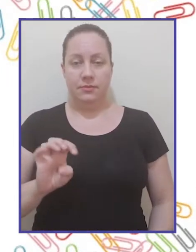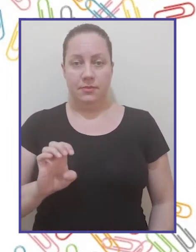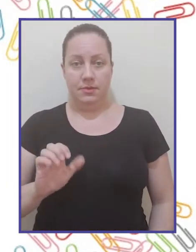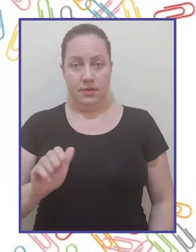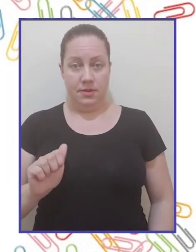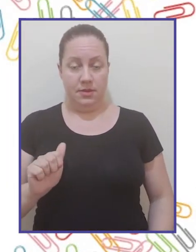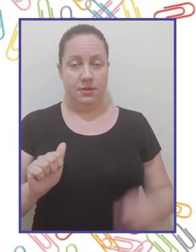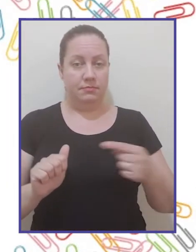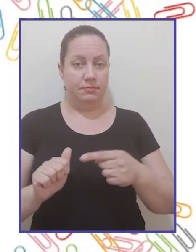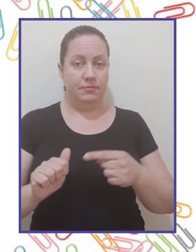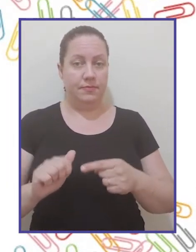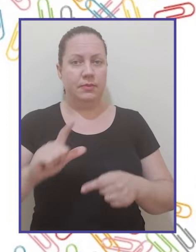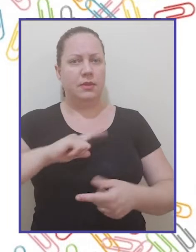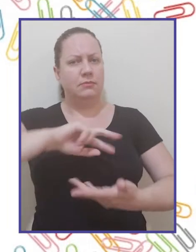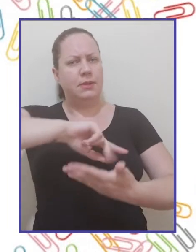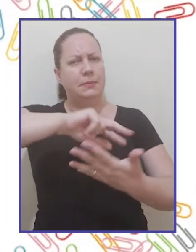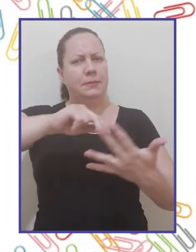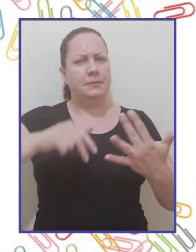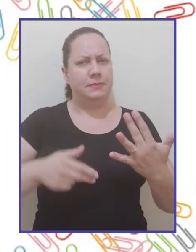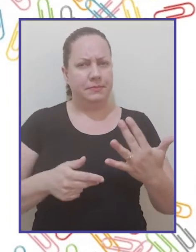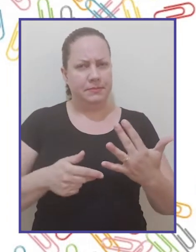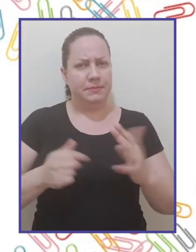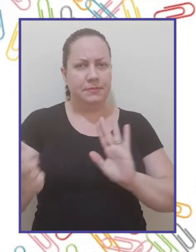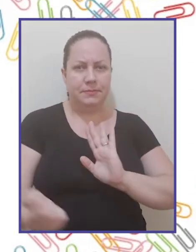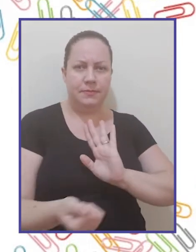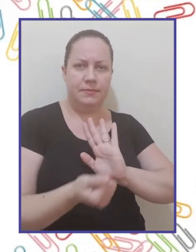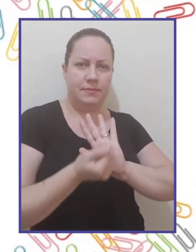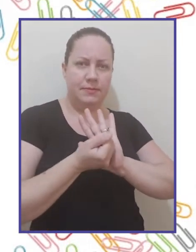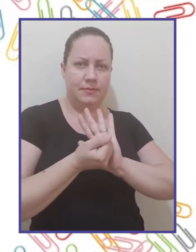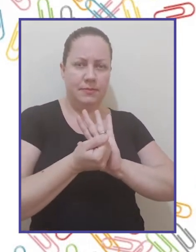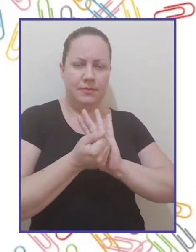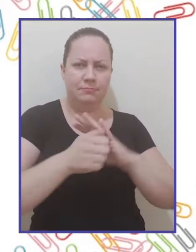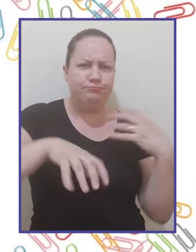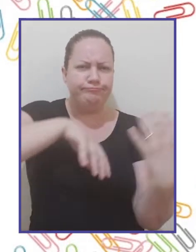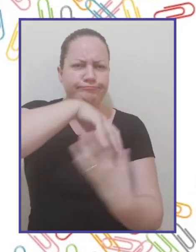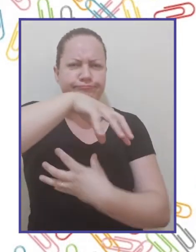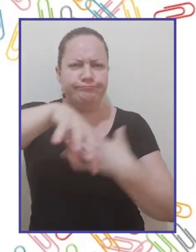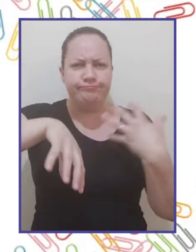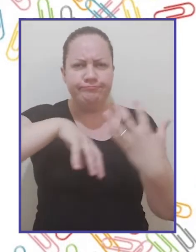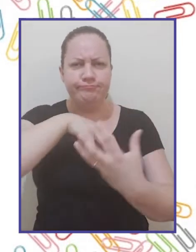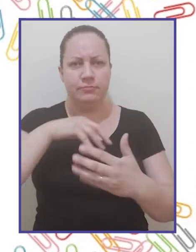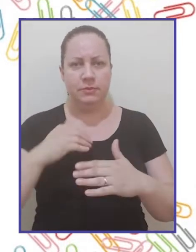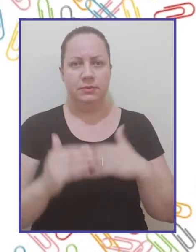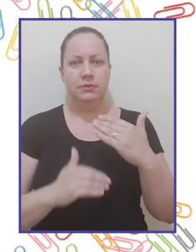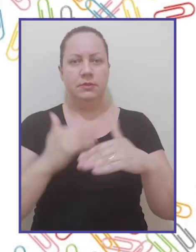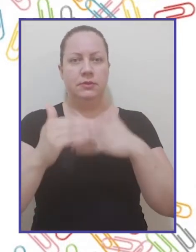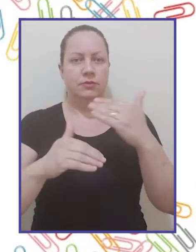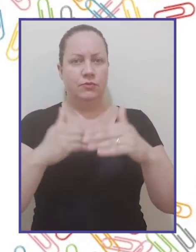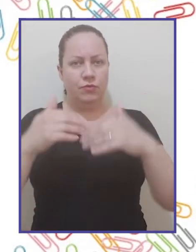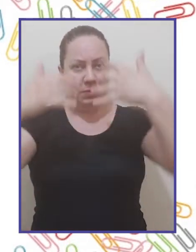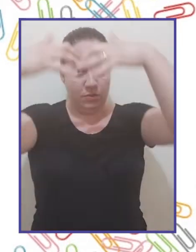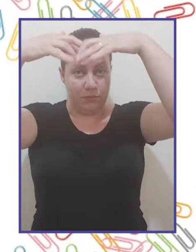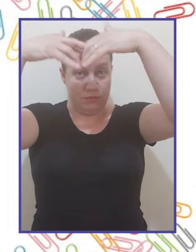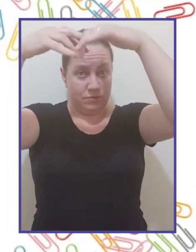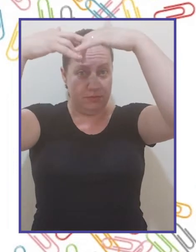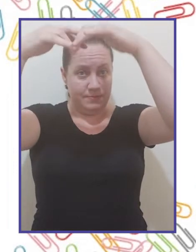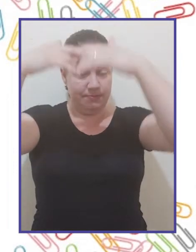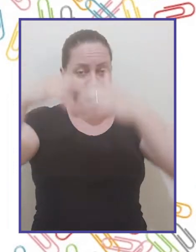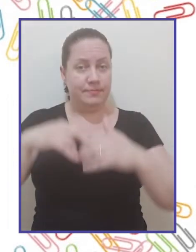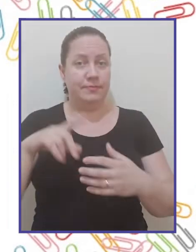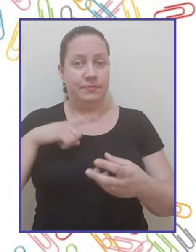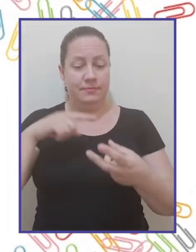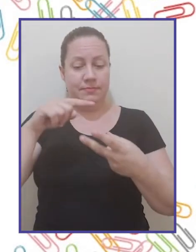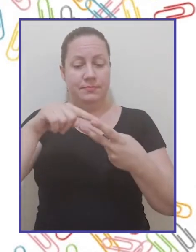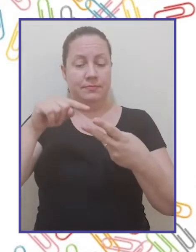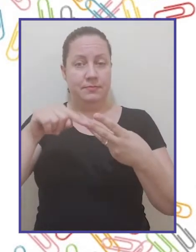O TEA abrange diferentes quadros marcados por desordens no desenvolvimento